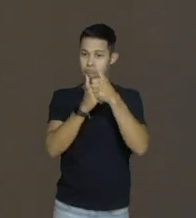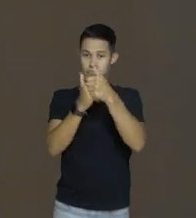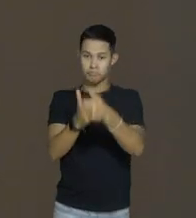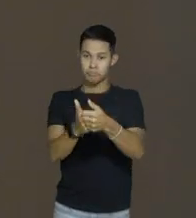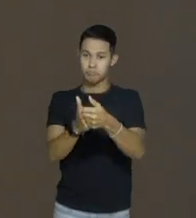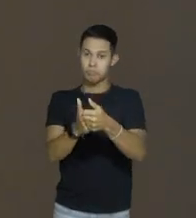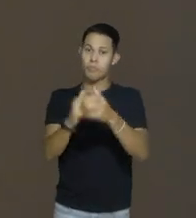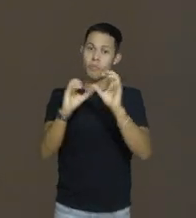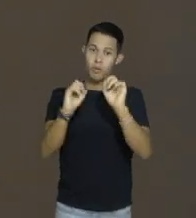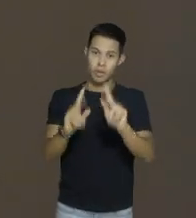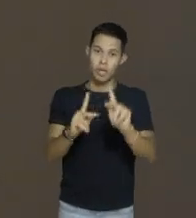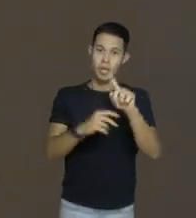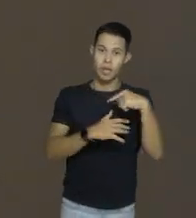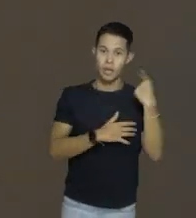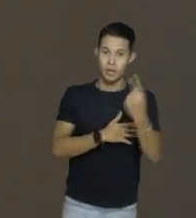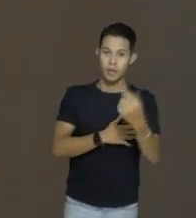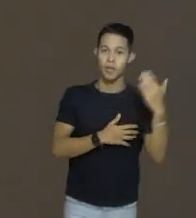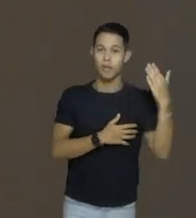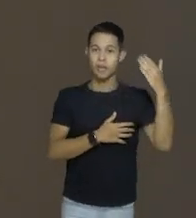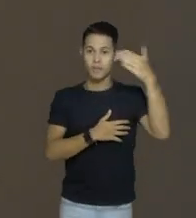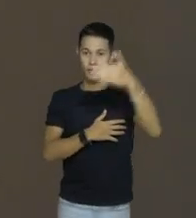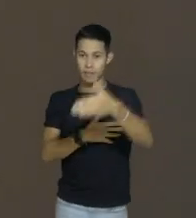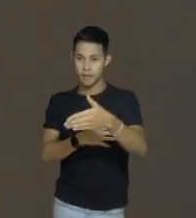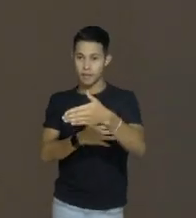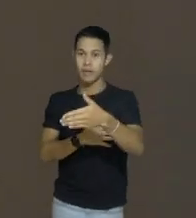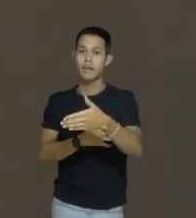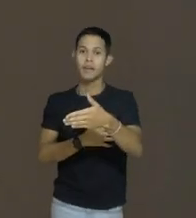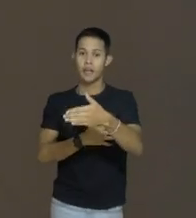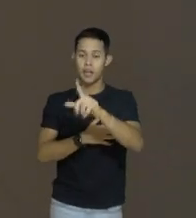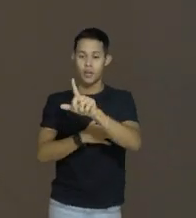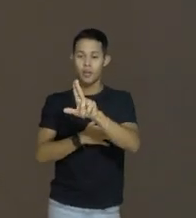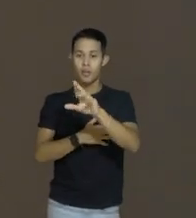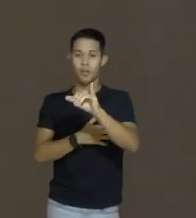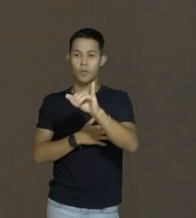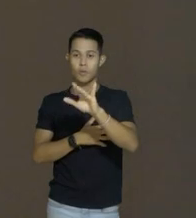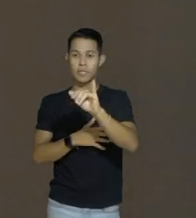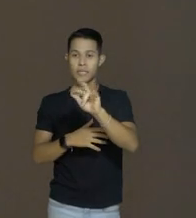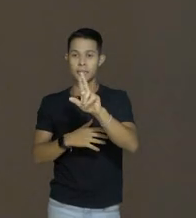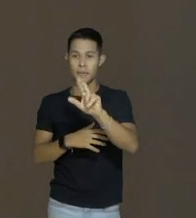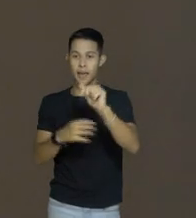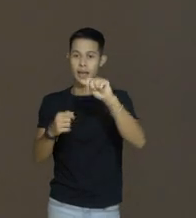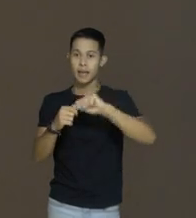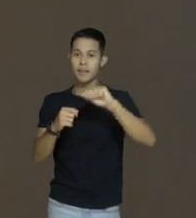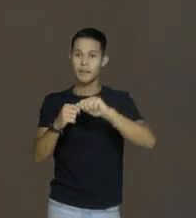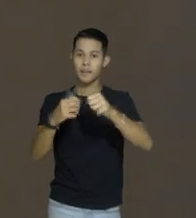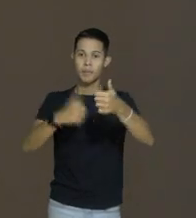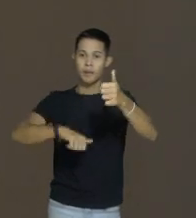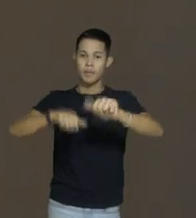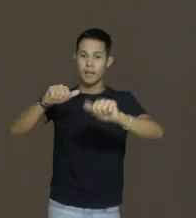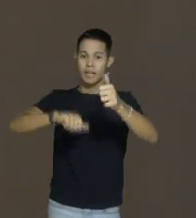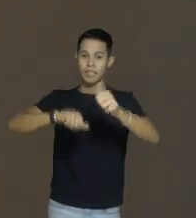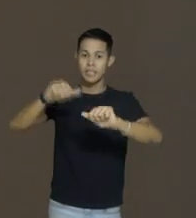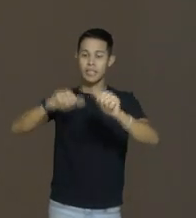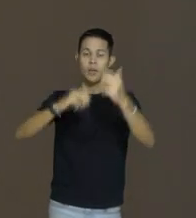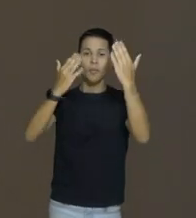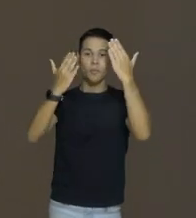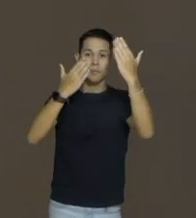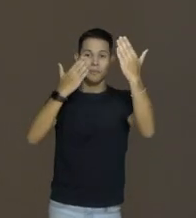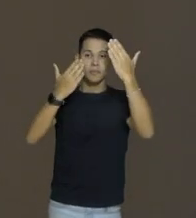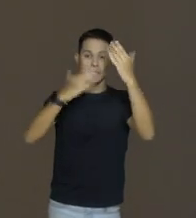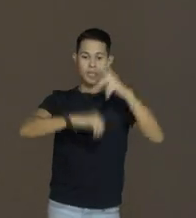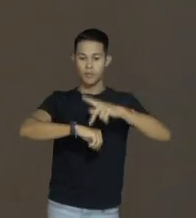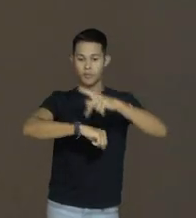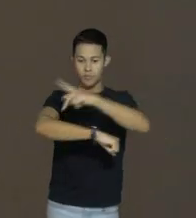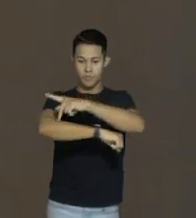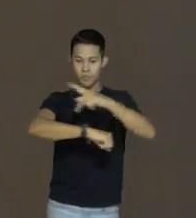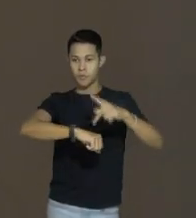vamos... encaminho para a Lucimara, e a Lucimara faz toda uma avaliação psicopedagógica. Vamos dizer, ela não... Eu